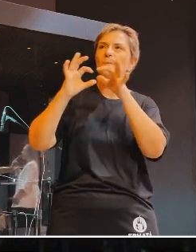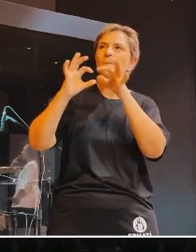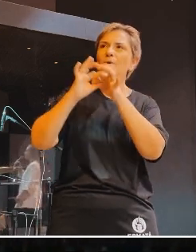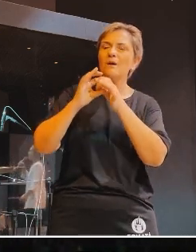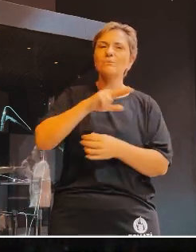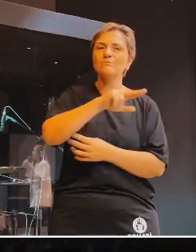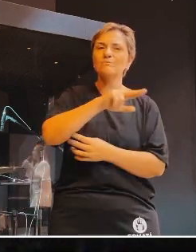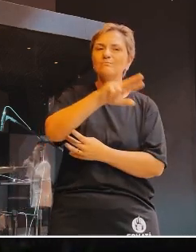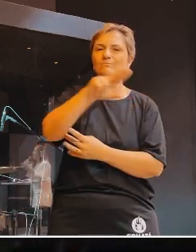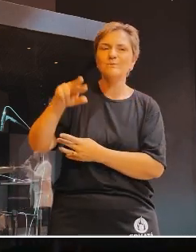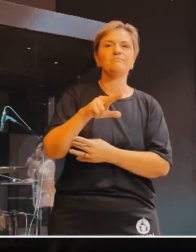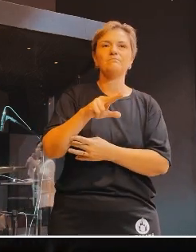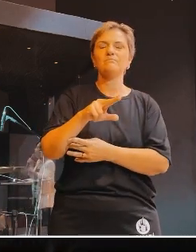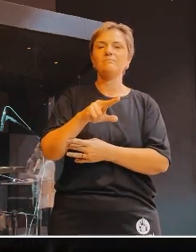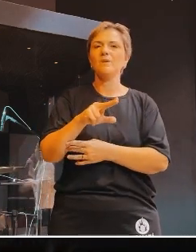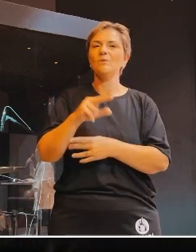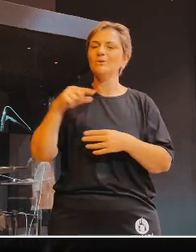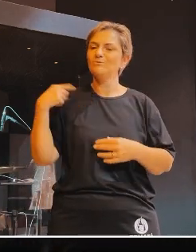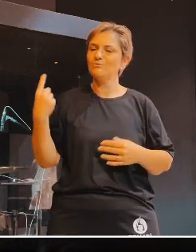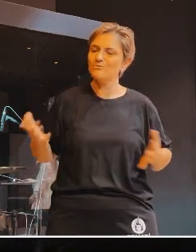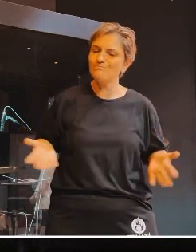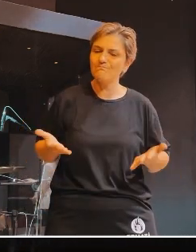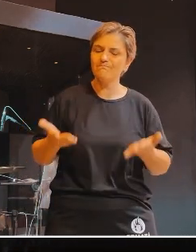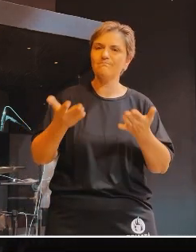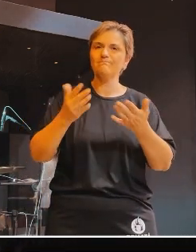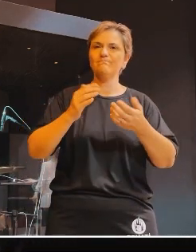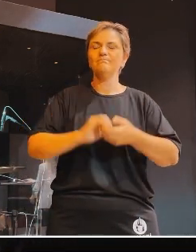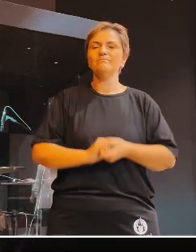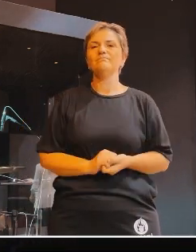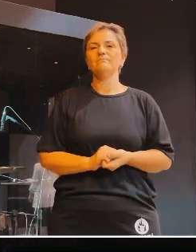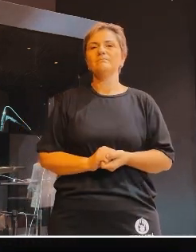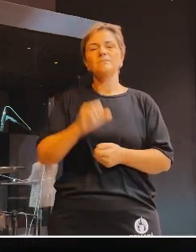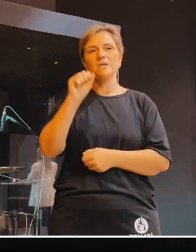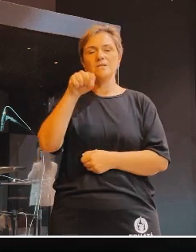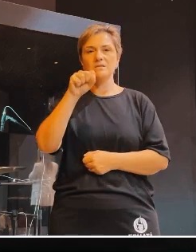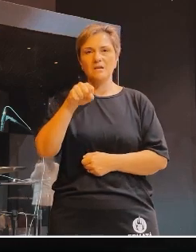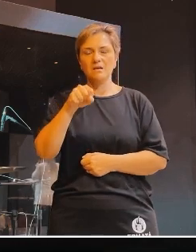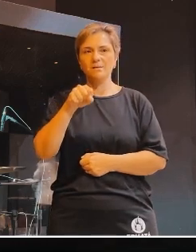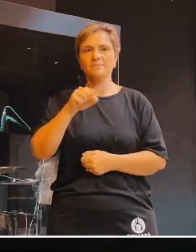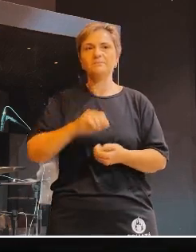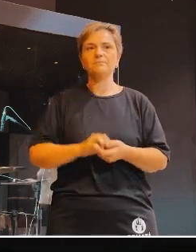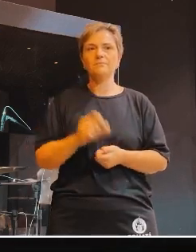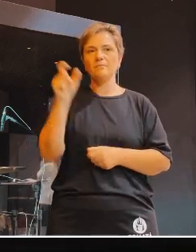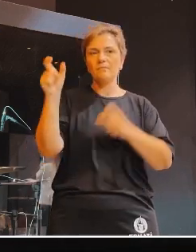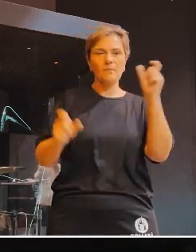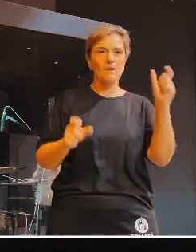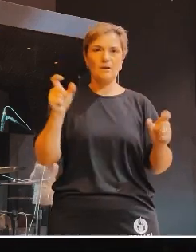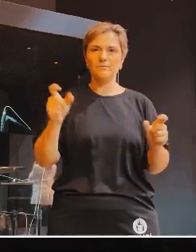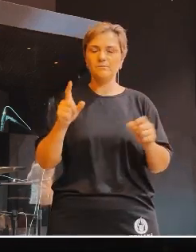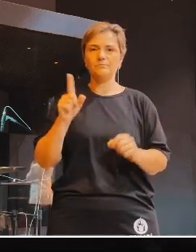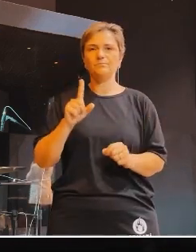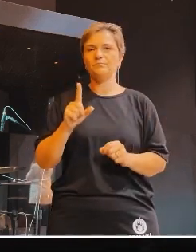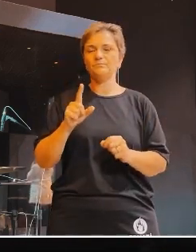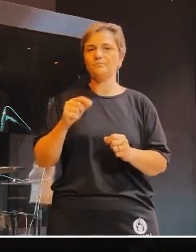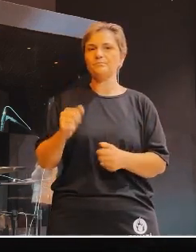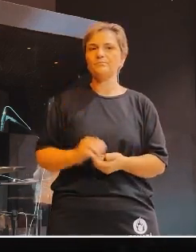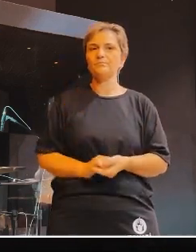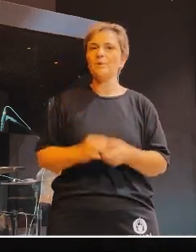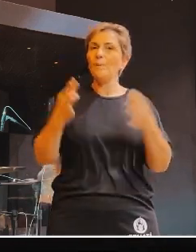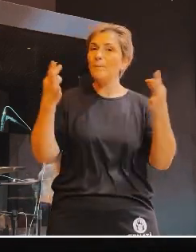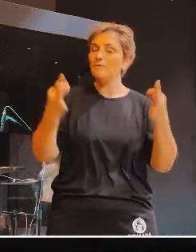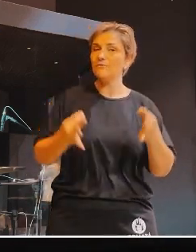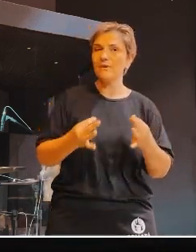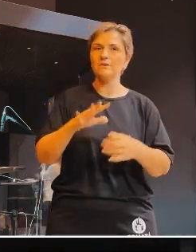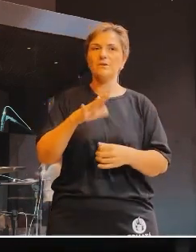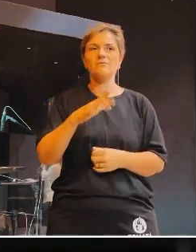irmãos, é isso que nos move. Sim, pessoas não são perfeitas. Talvez você tenha tido